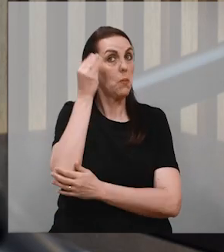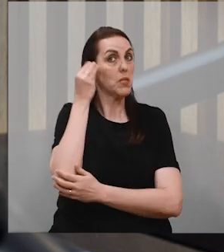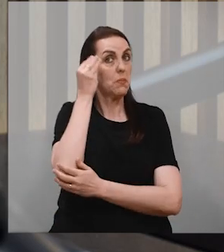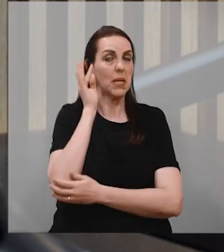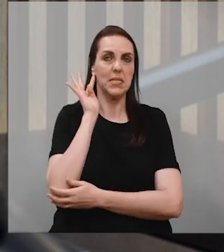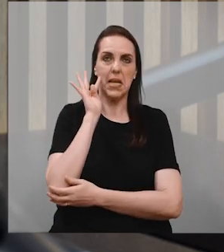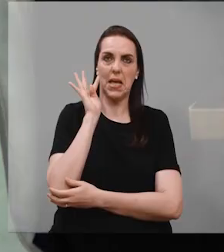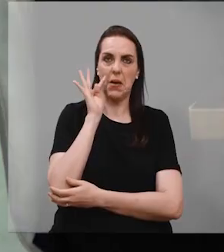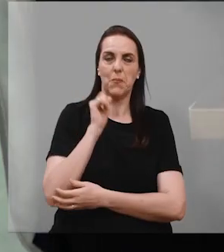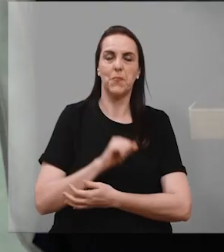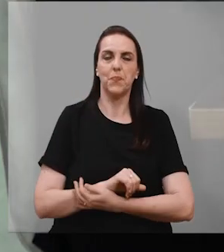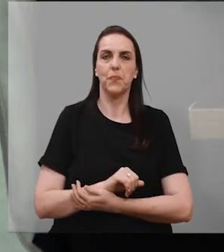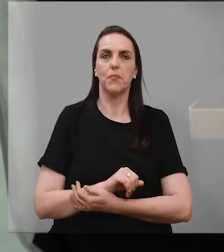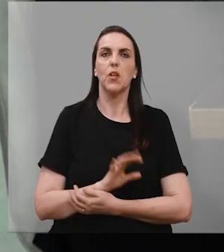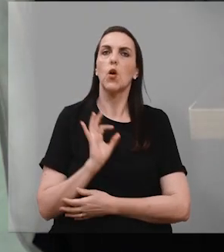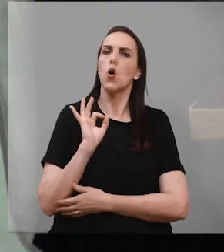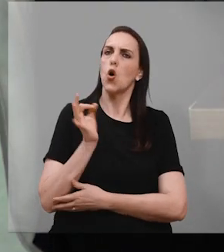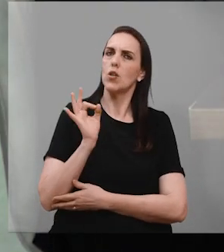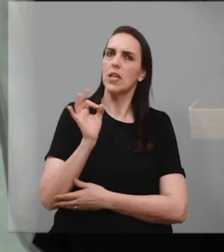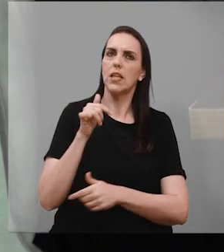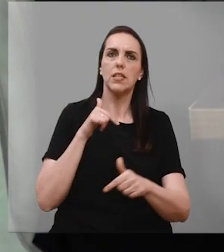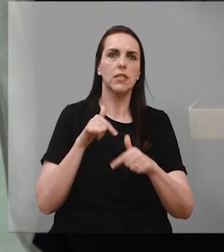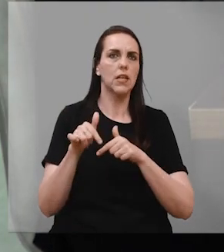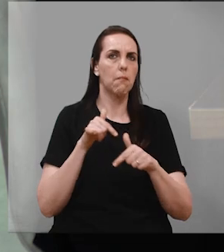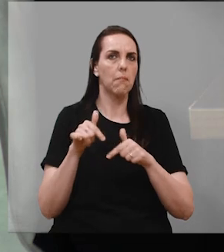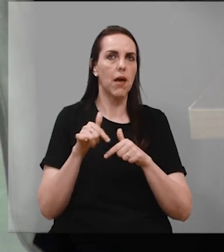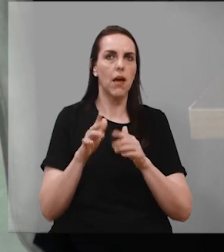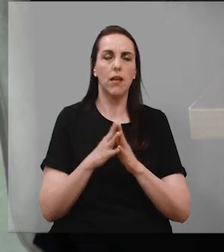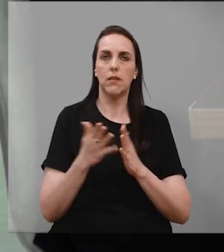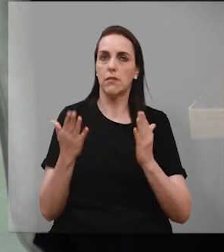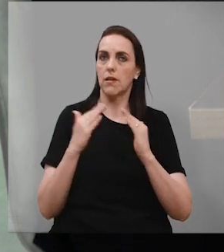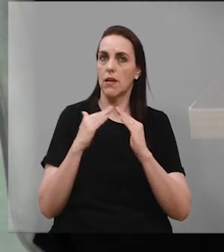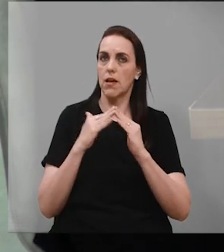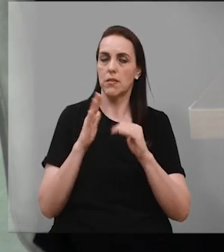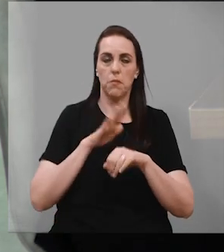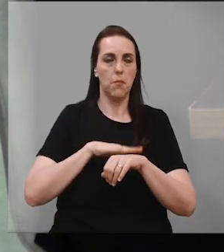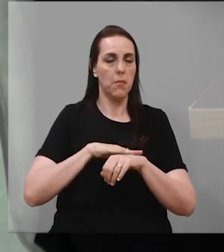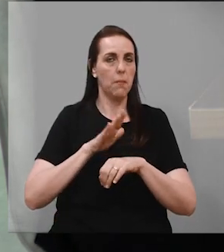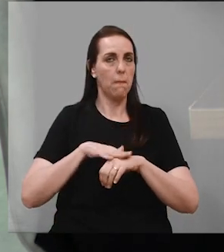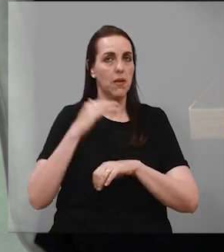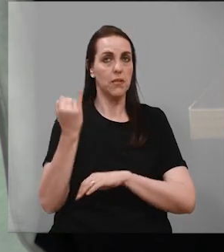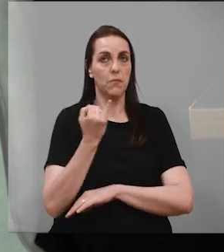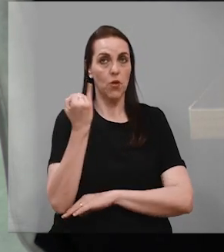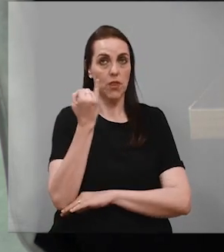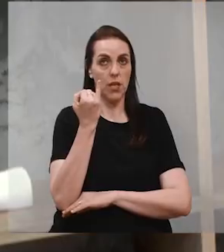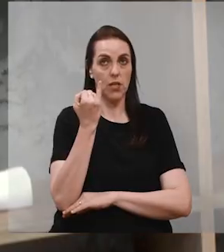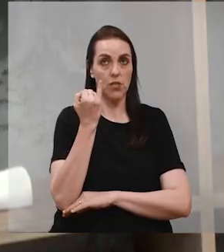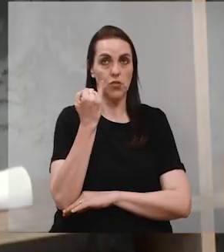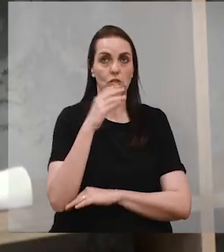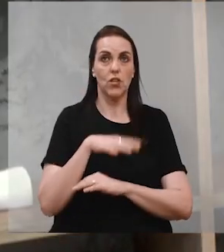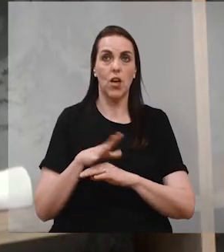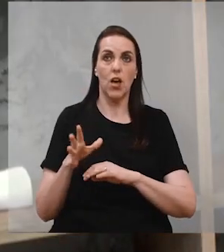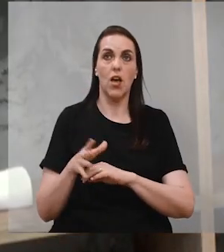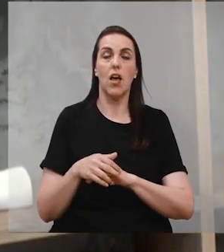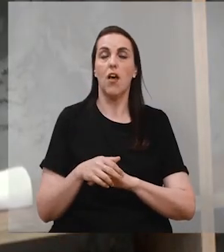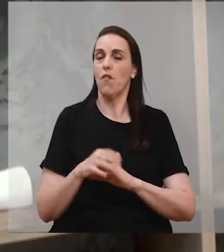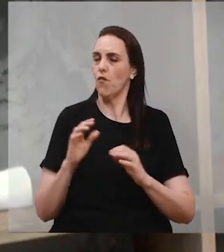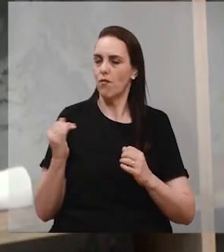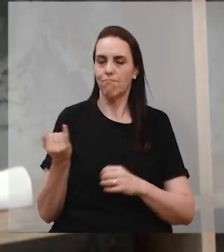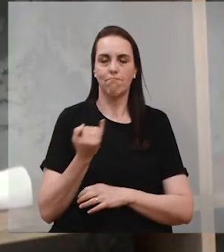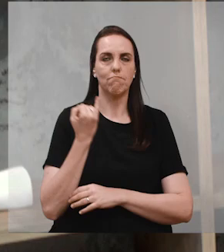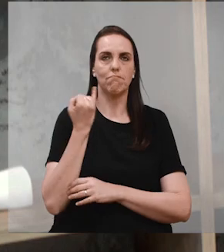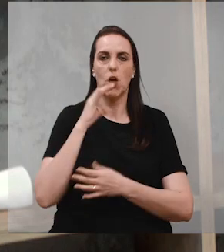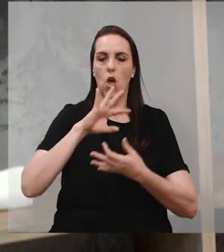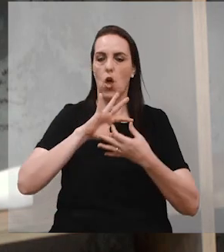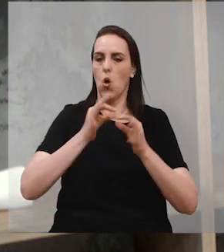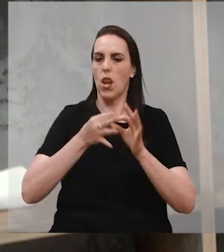legal. Certamente para quem trabalha numa casa legislativa é o momento mais importante, né? É a Copa do Mundo, como se diz, né? As